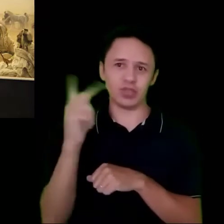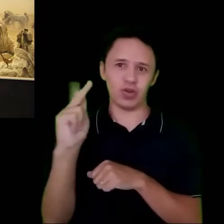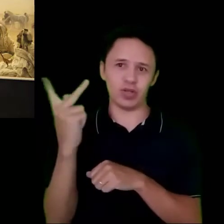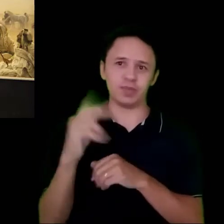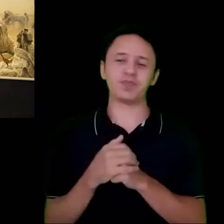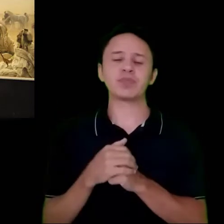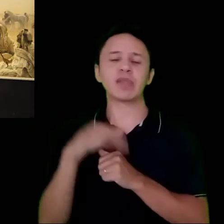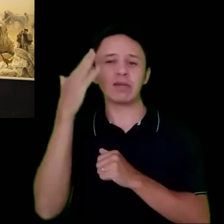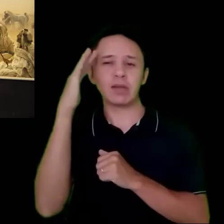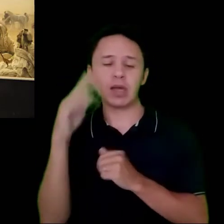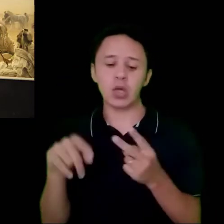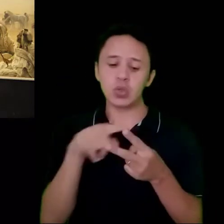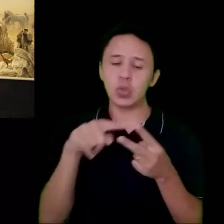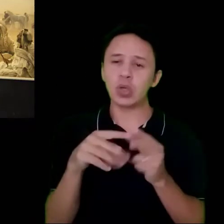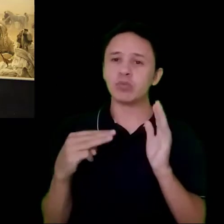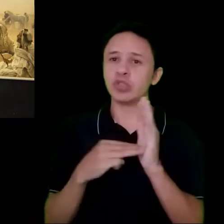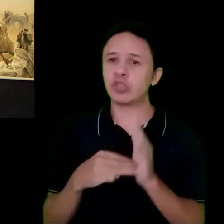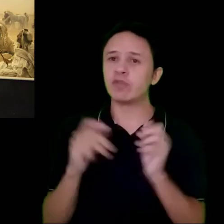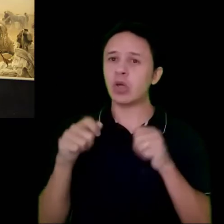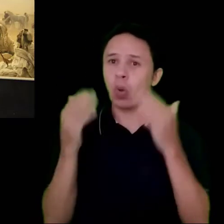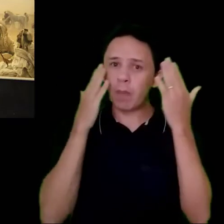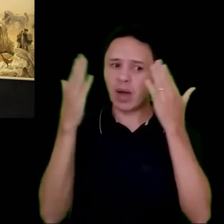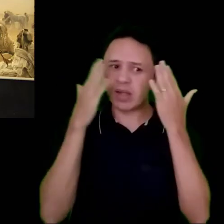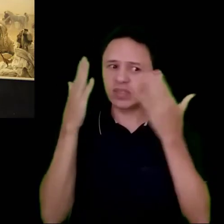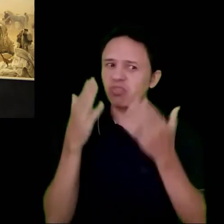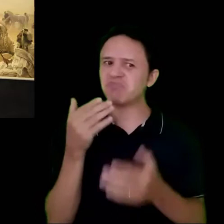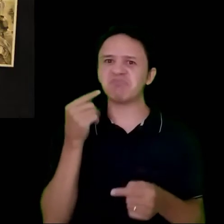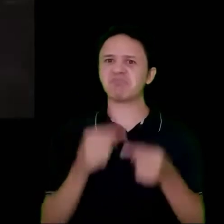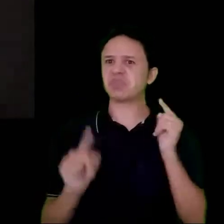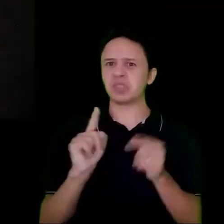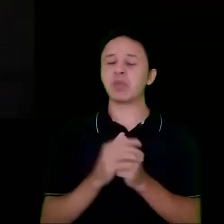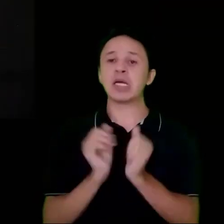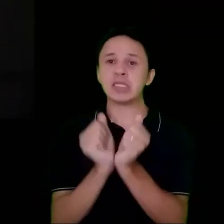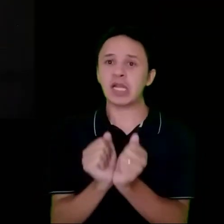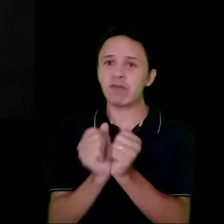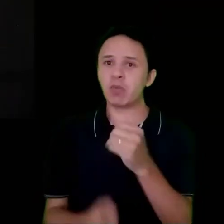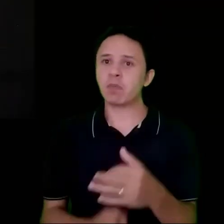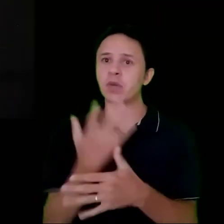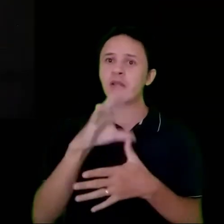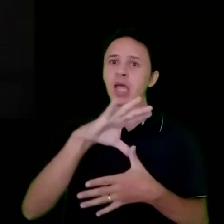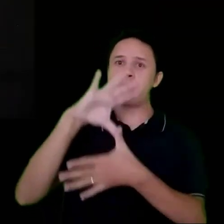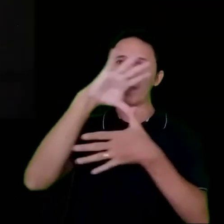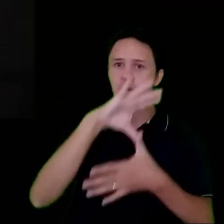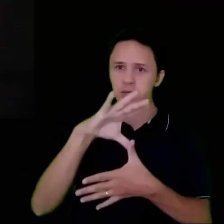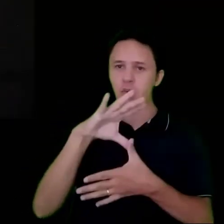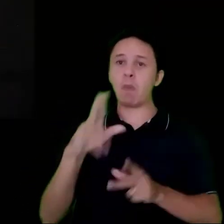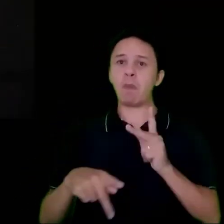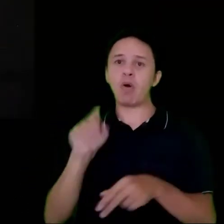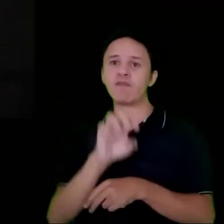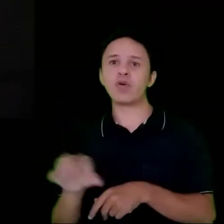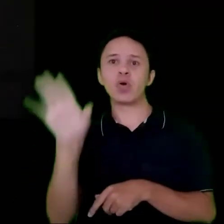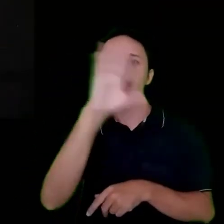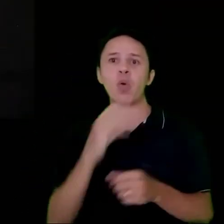importante compreendermos 2 motivos que fazem com que essa comparação seja infundada. A escravidão implantada na América pelos